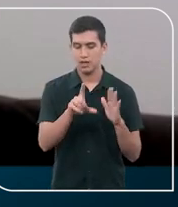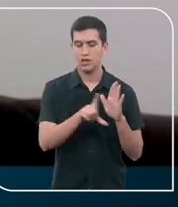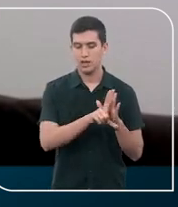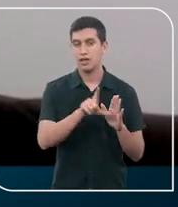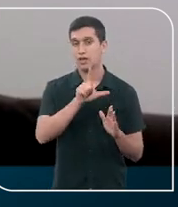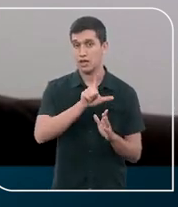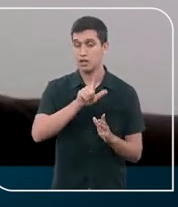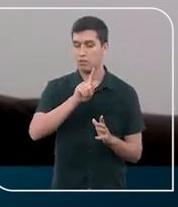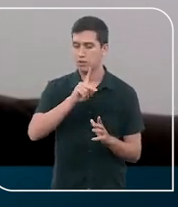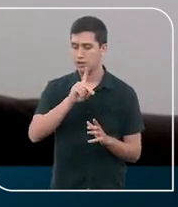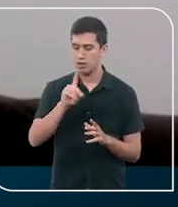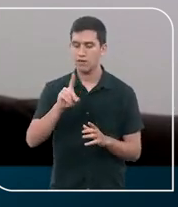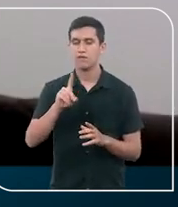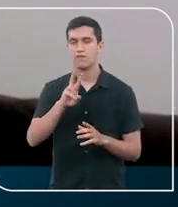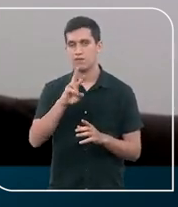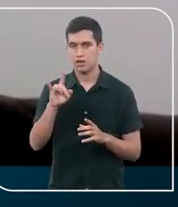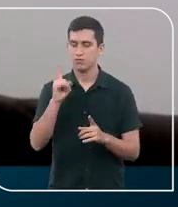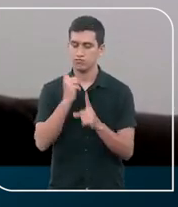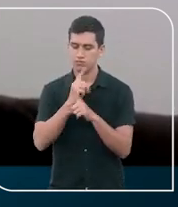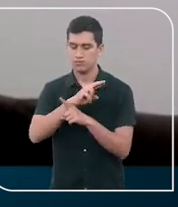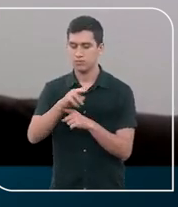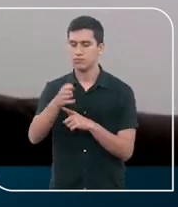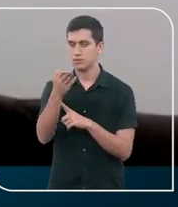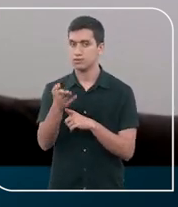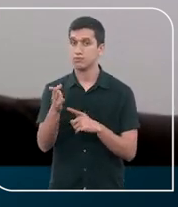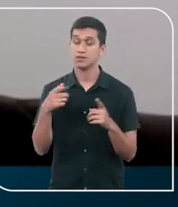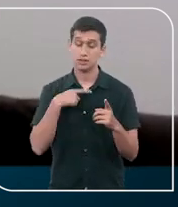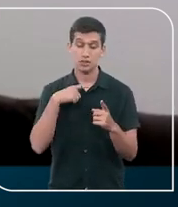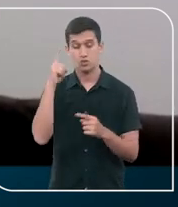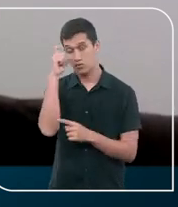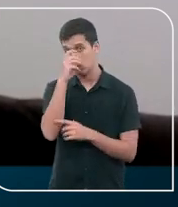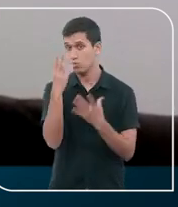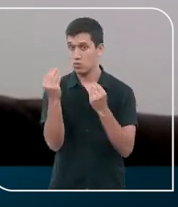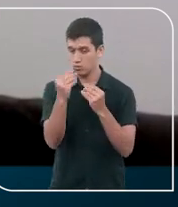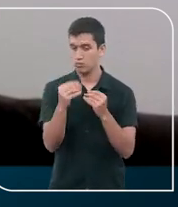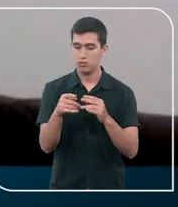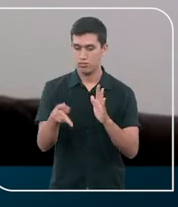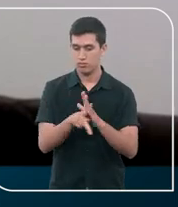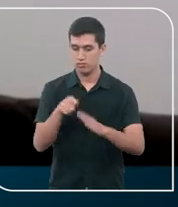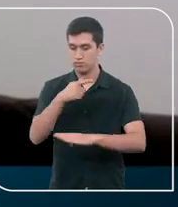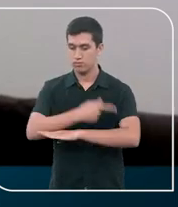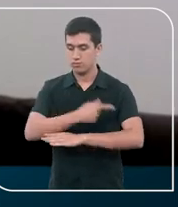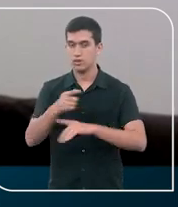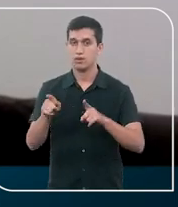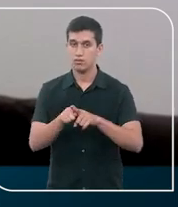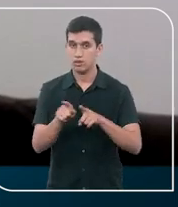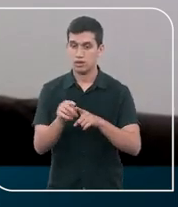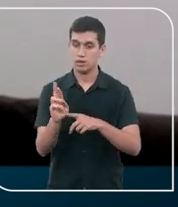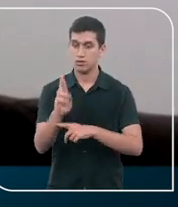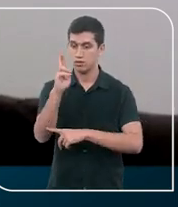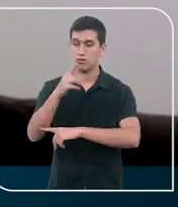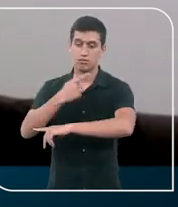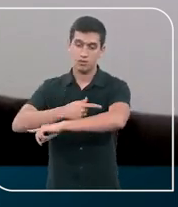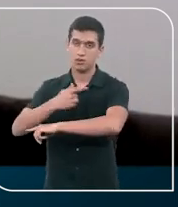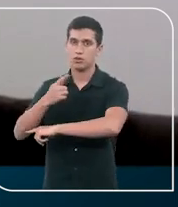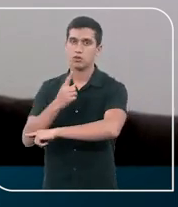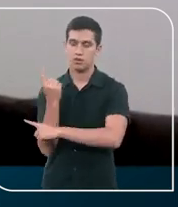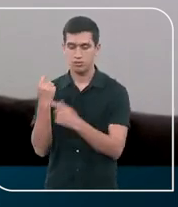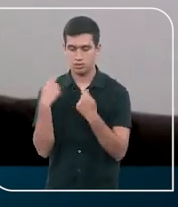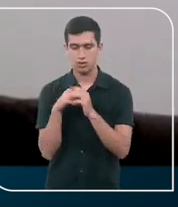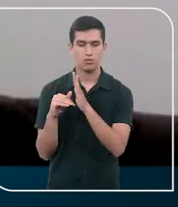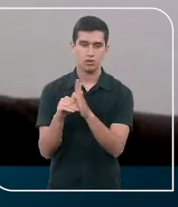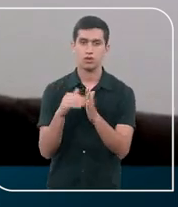temos dificuldades ainda de muitos condomínios e síndicos, e nós todos devemos contribuir com essa informação